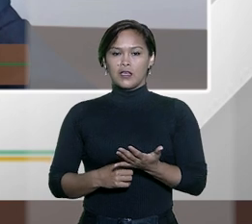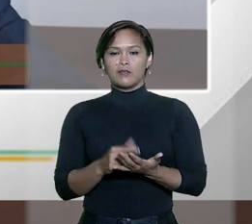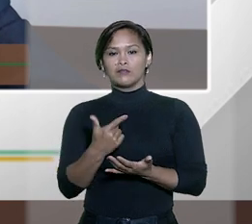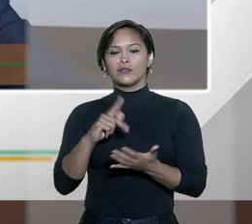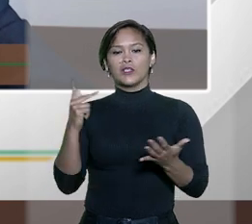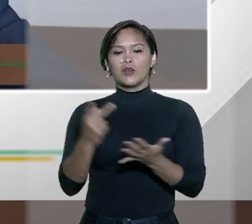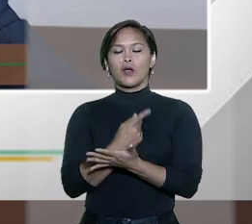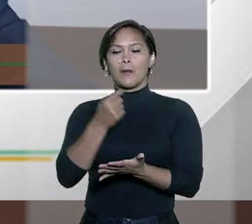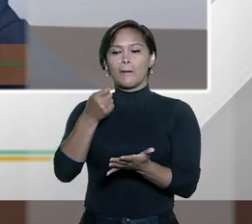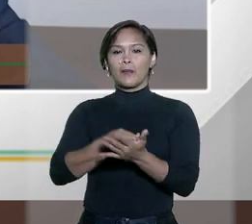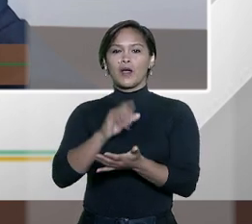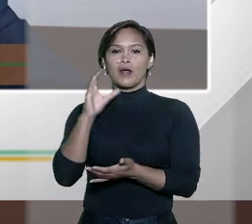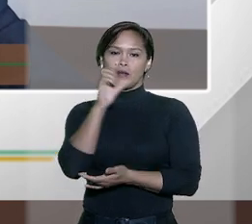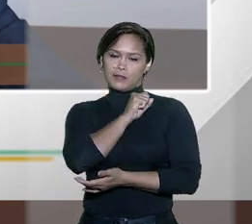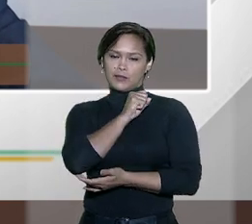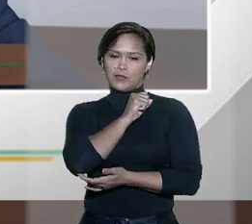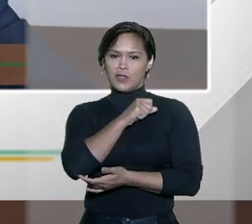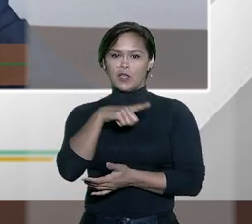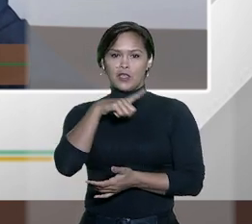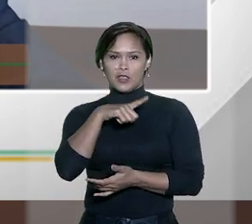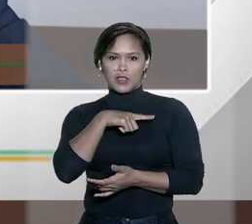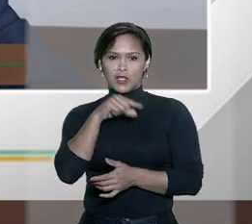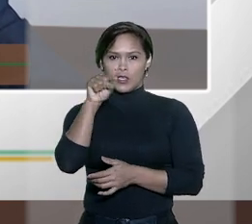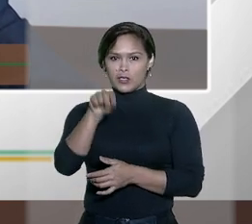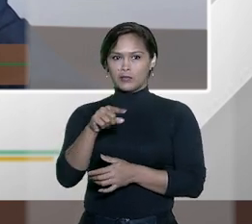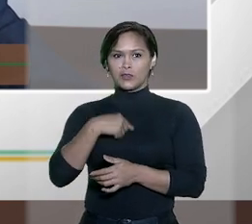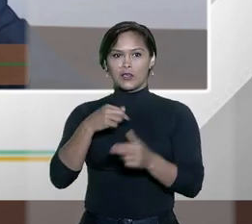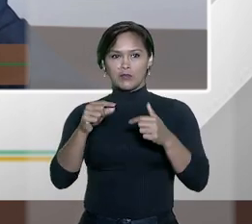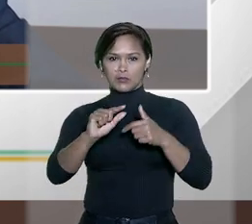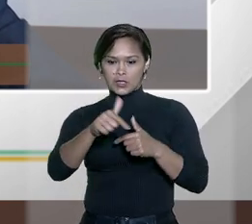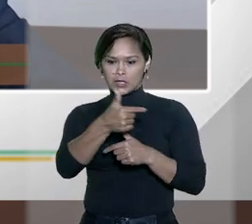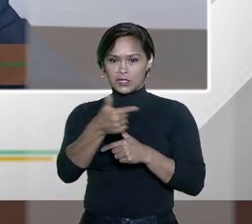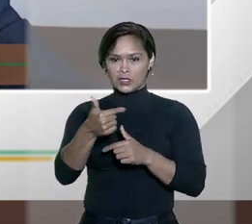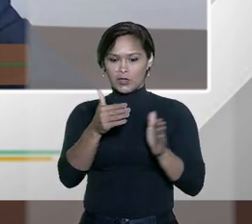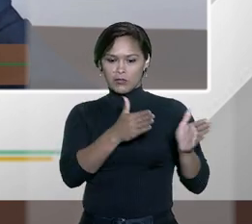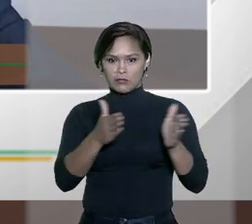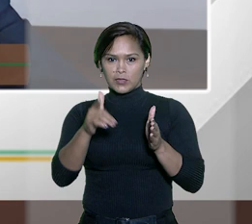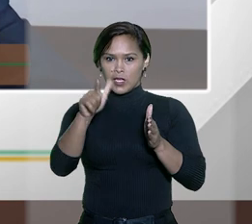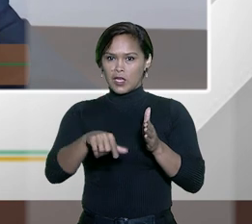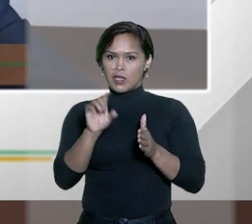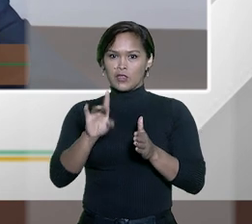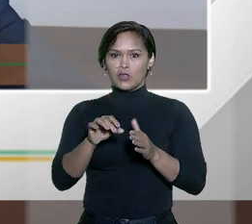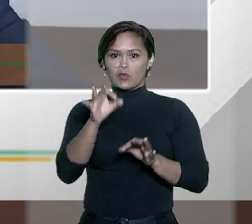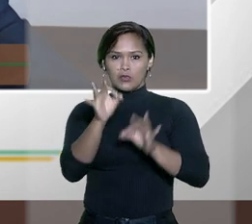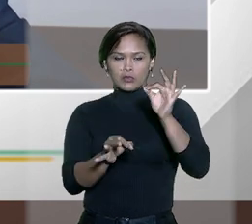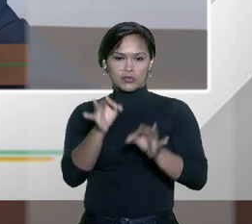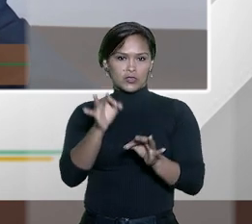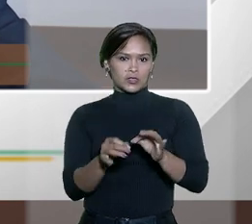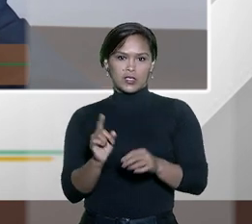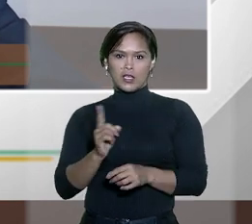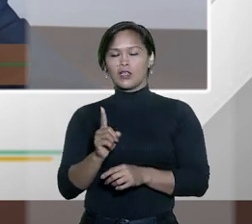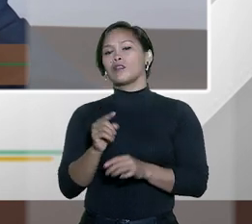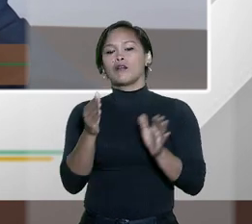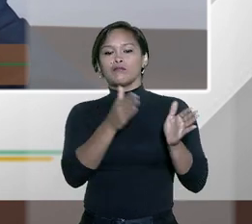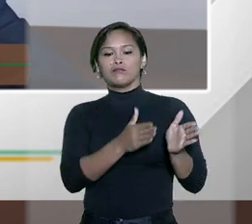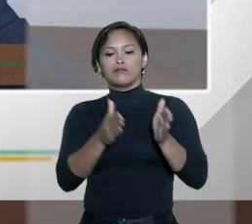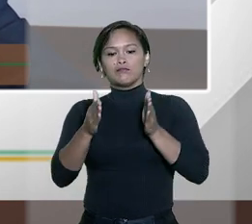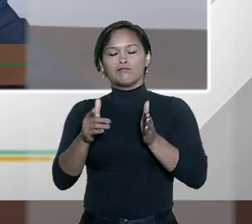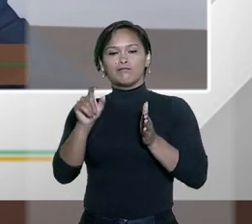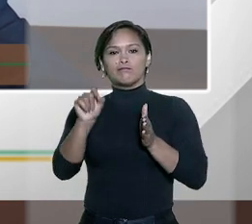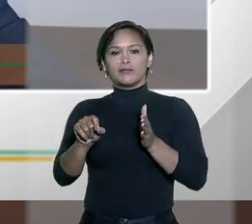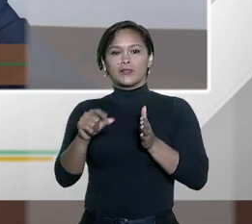não ocorre o pagamento imediato. Nós temos aí uma segunda etapa, que não é uma etapa judiciária, é uma